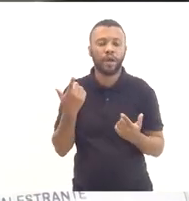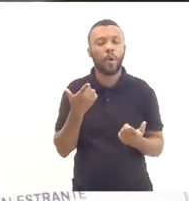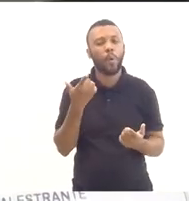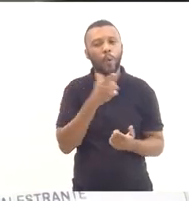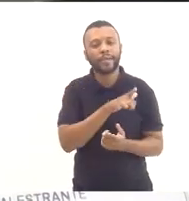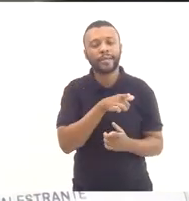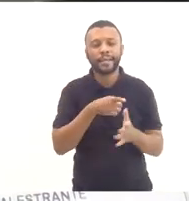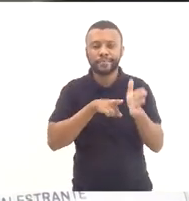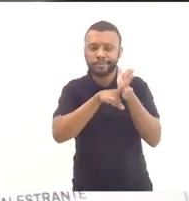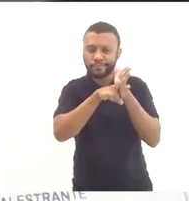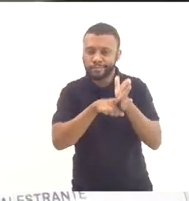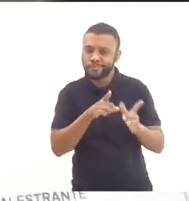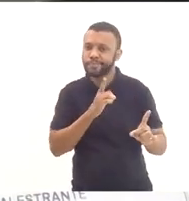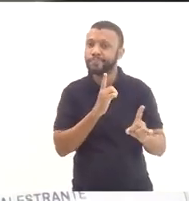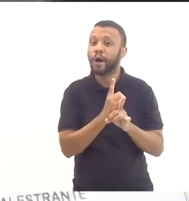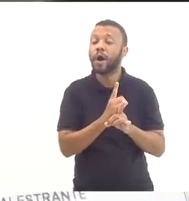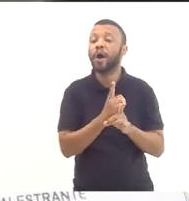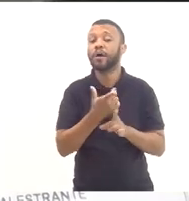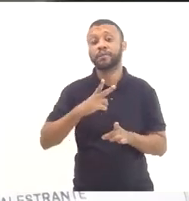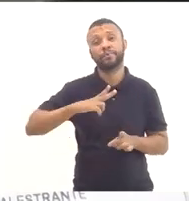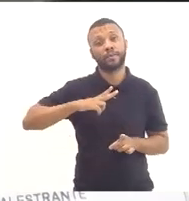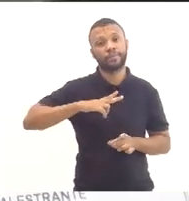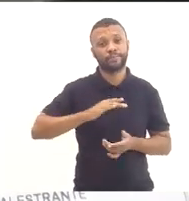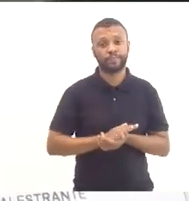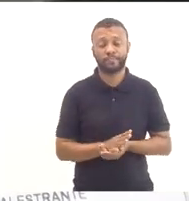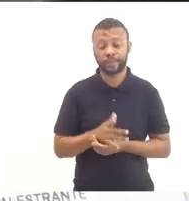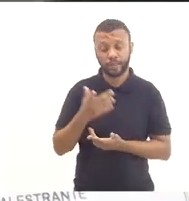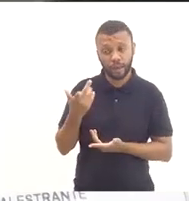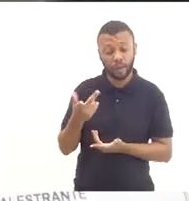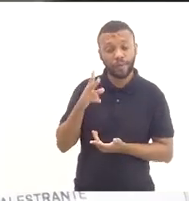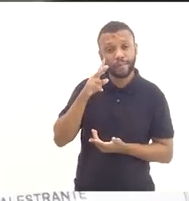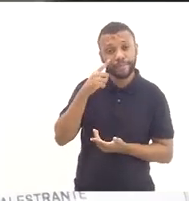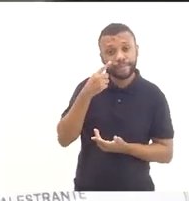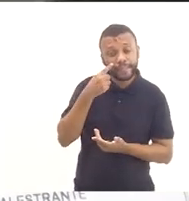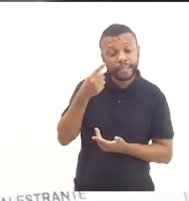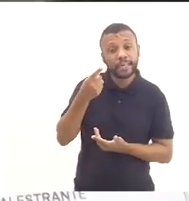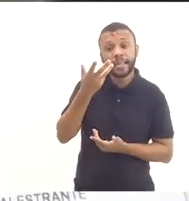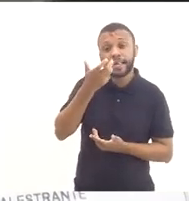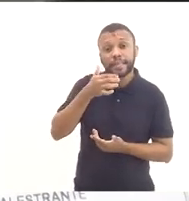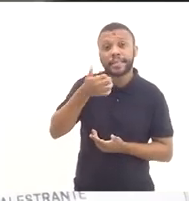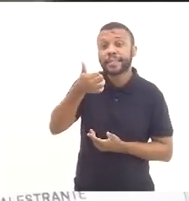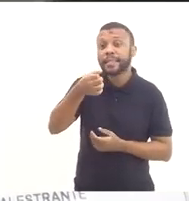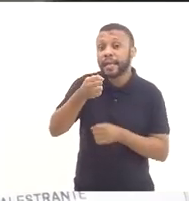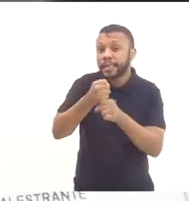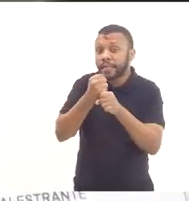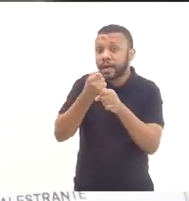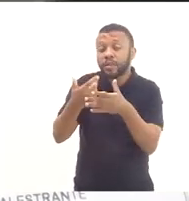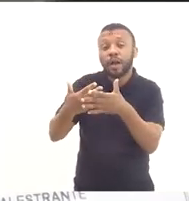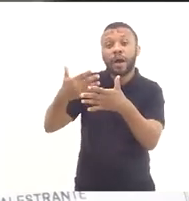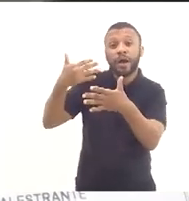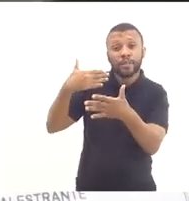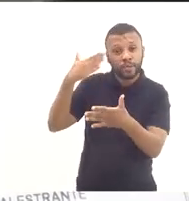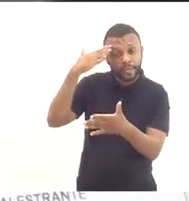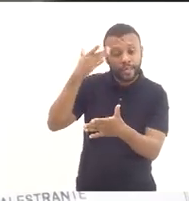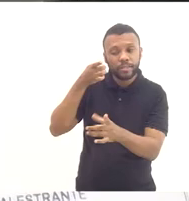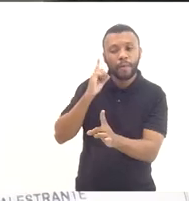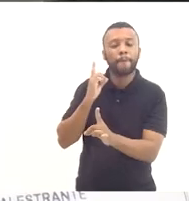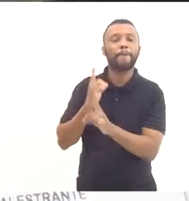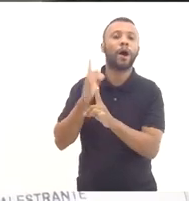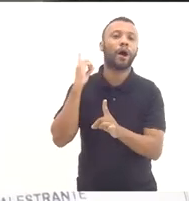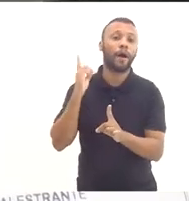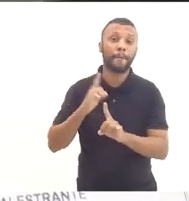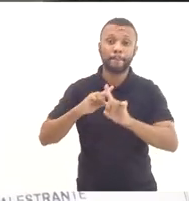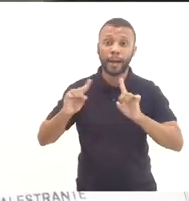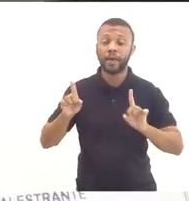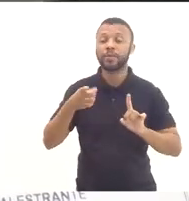olha mãe a rede privada eu vi essa criança 10 Anos Antes eu não sei tratar doença tá eu sei diagnosticar mas eu